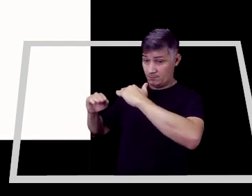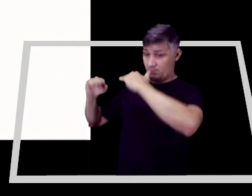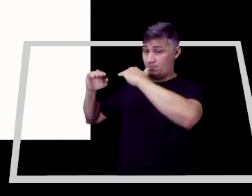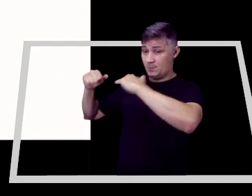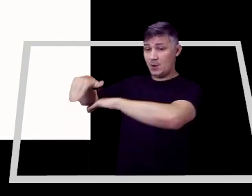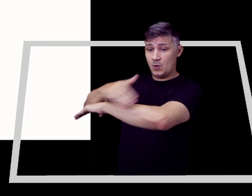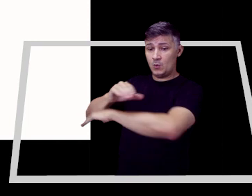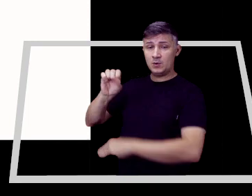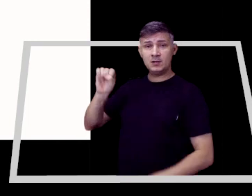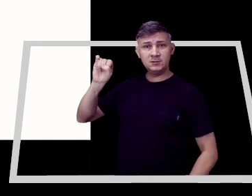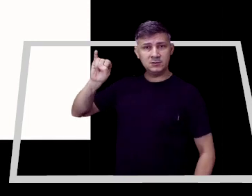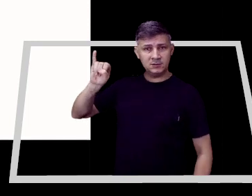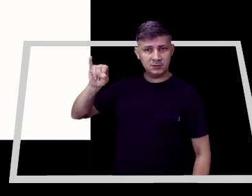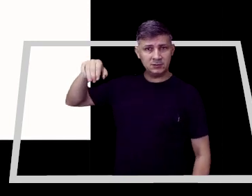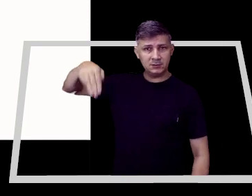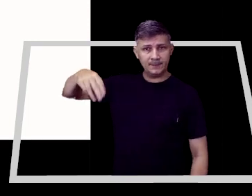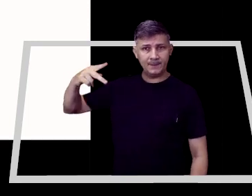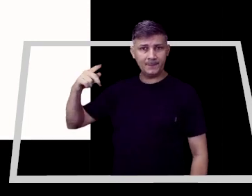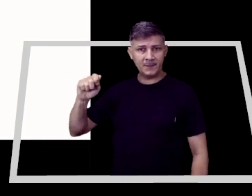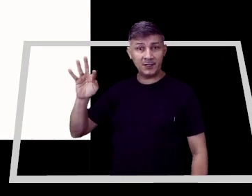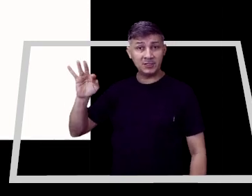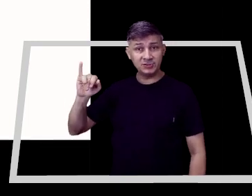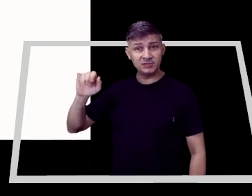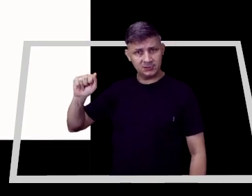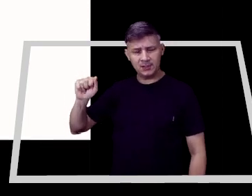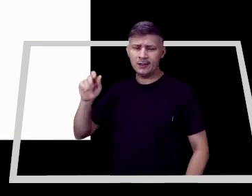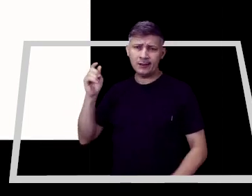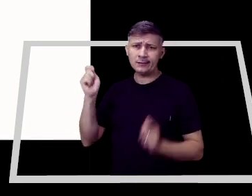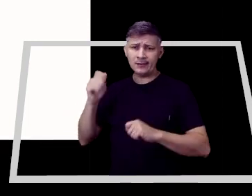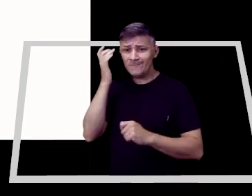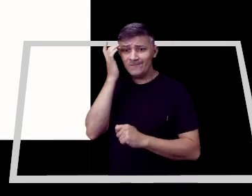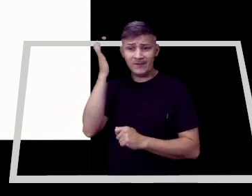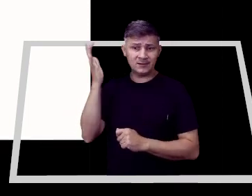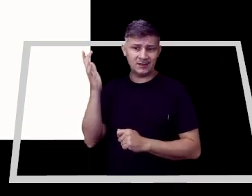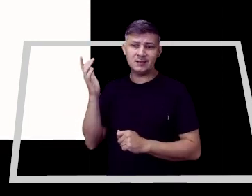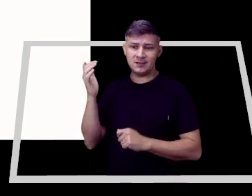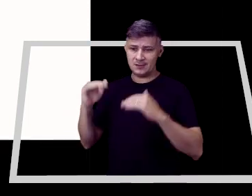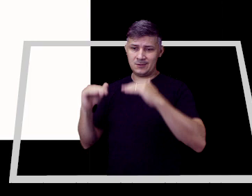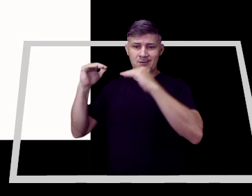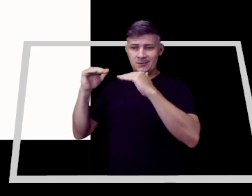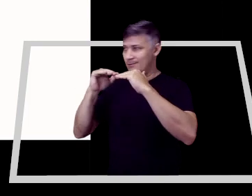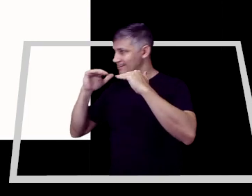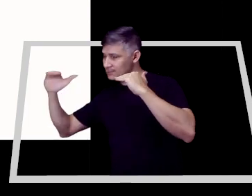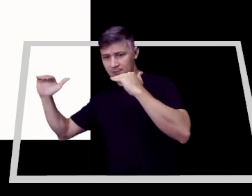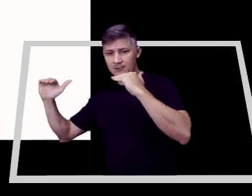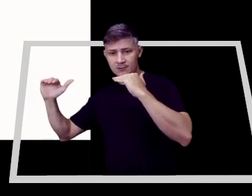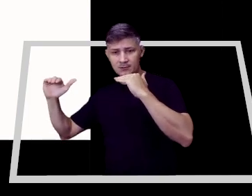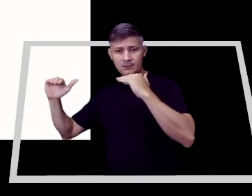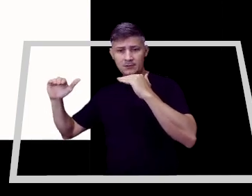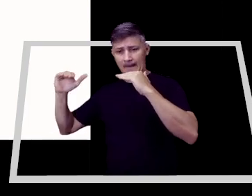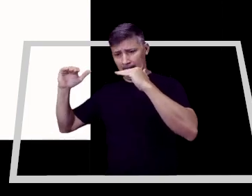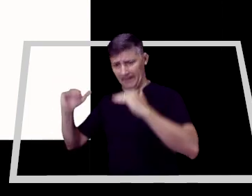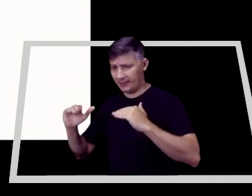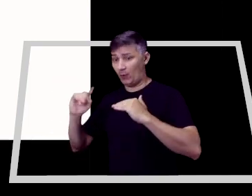Simpatia, justamente para facilitar, eu acho, a colocação desse piso o menos profundo possível e